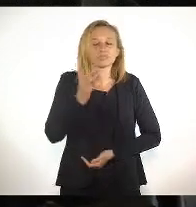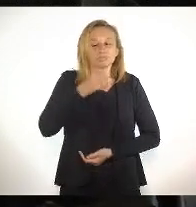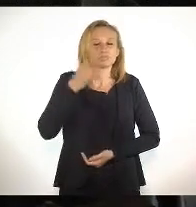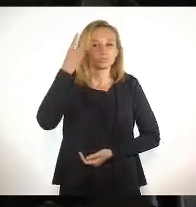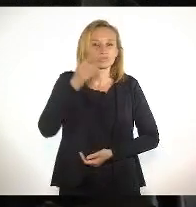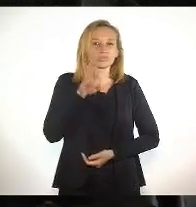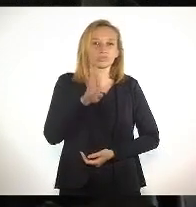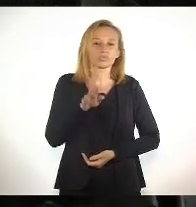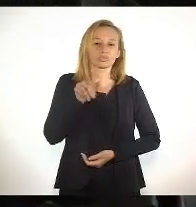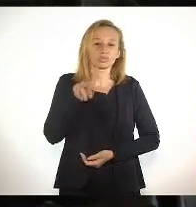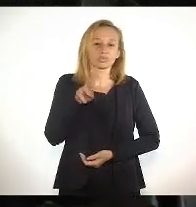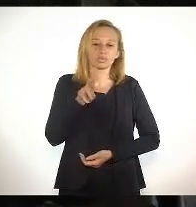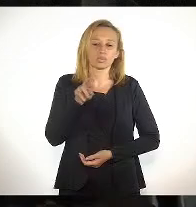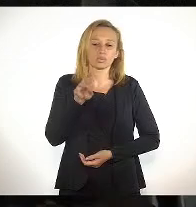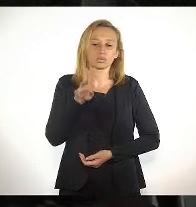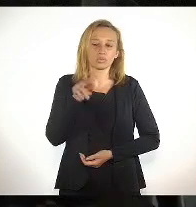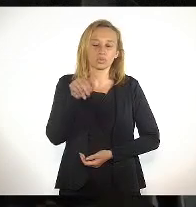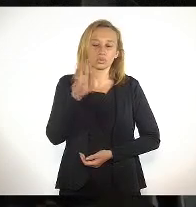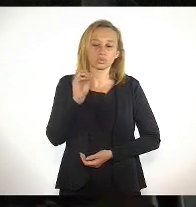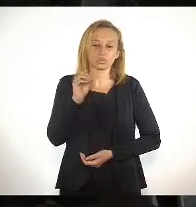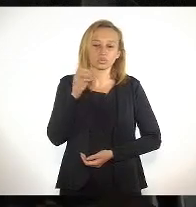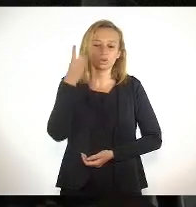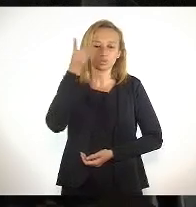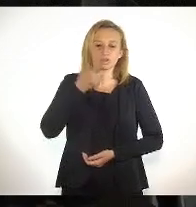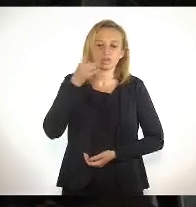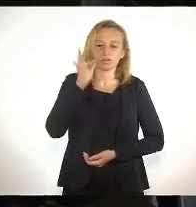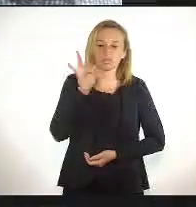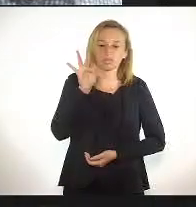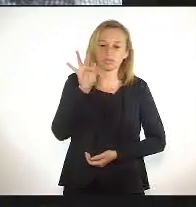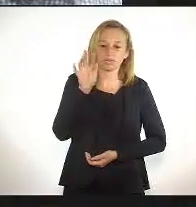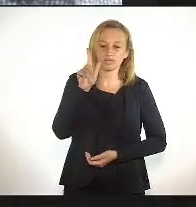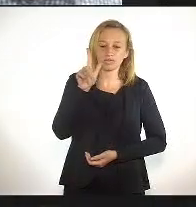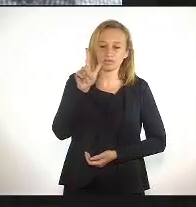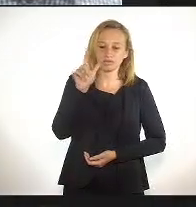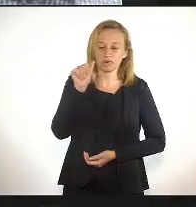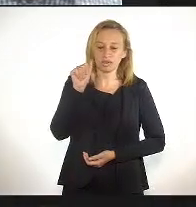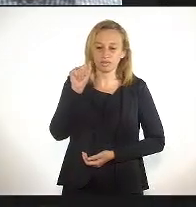Deputado Bruno Dauari. Deputado Flávio Serafini.